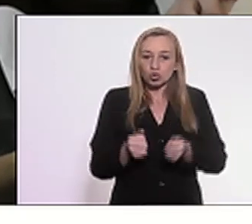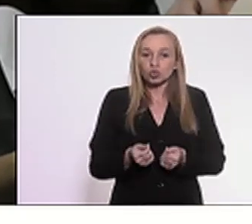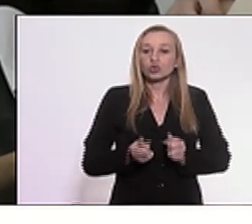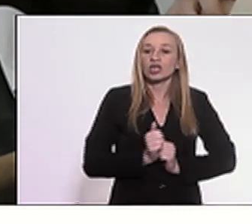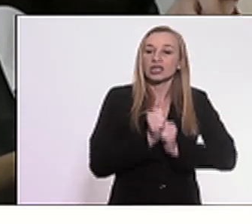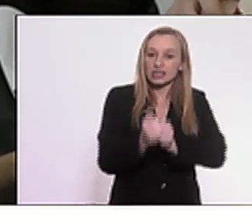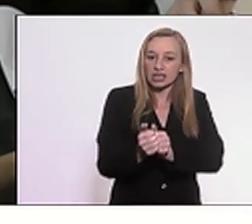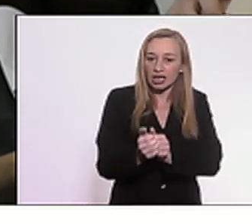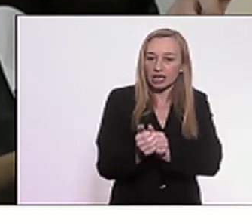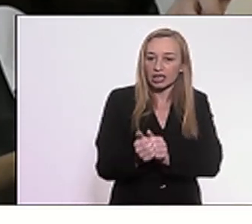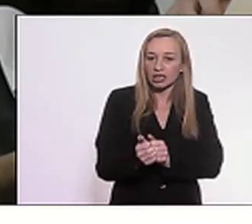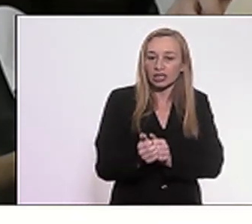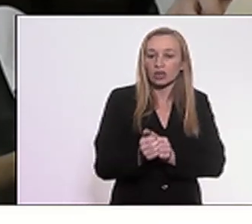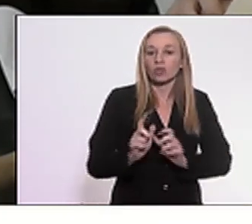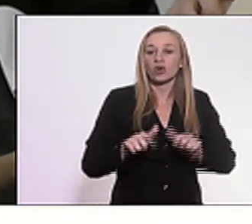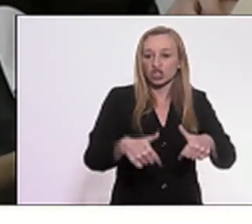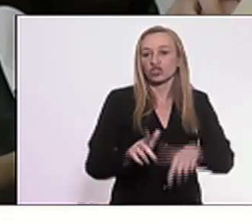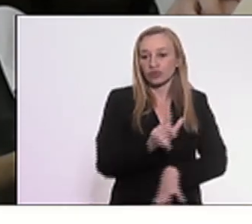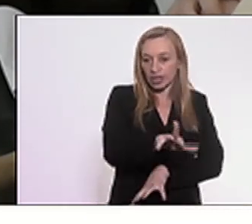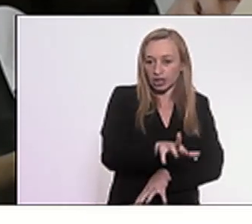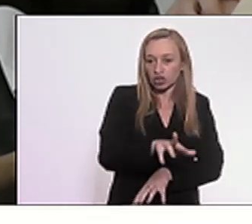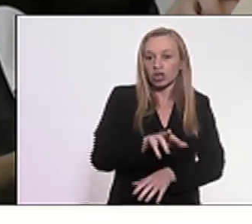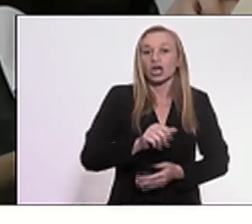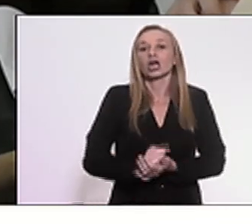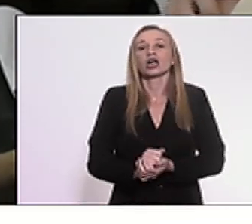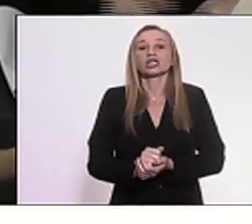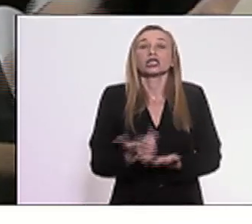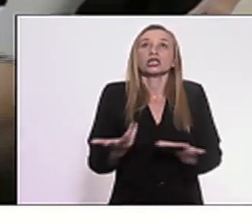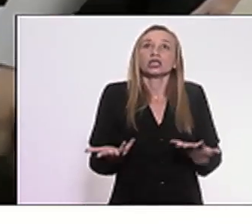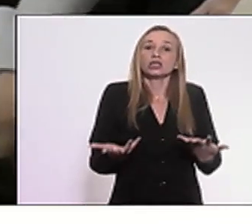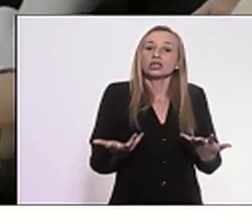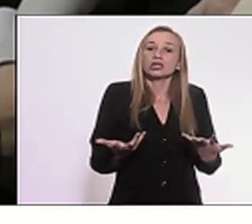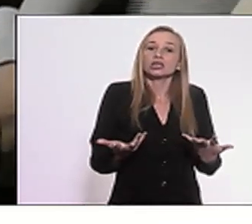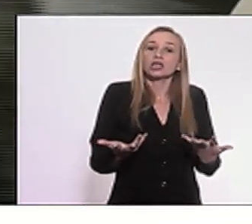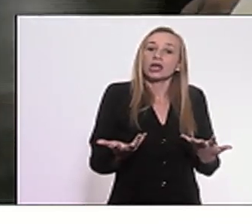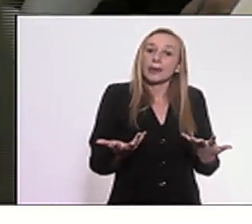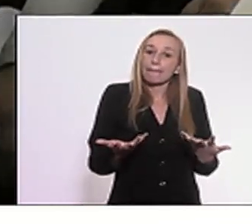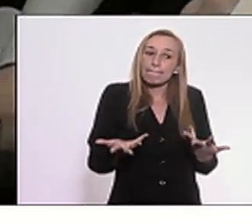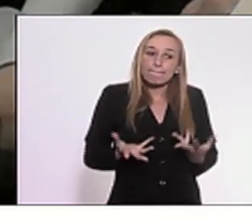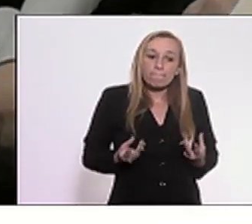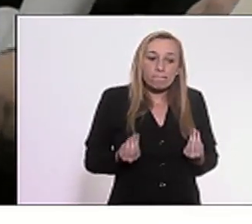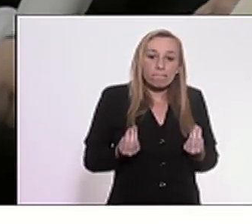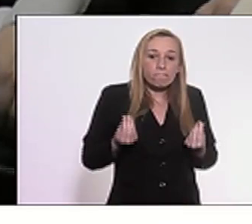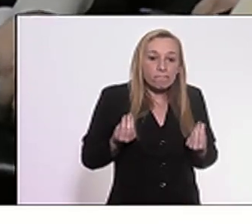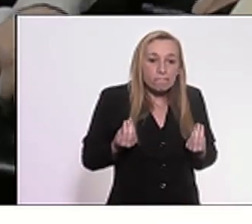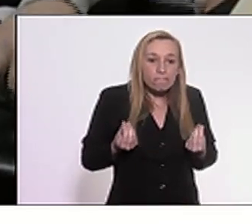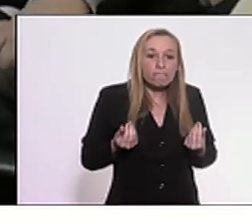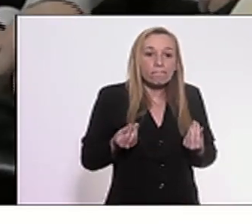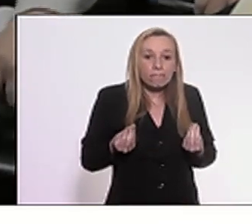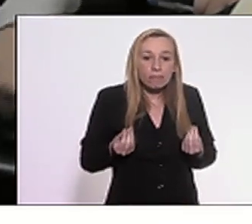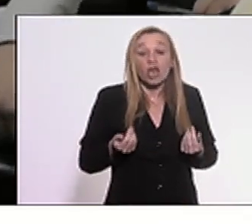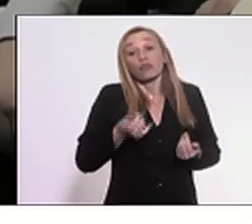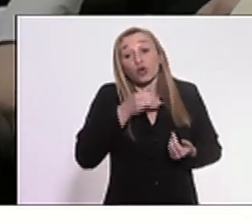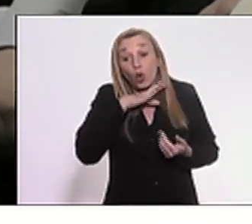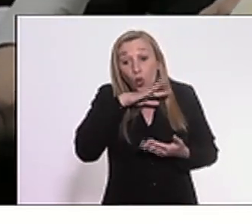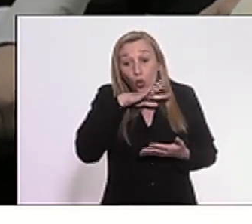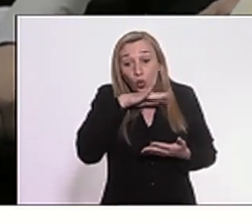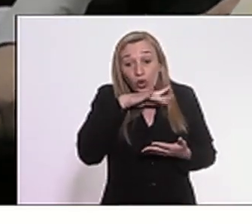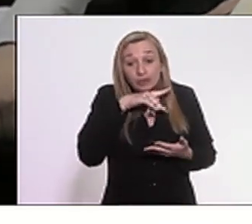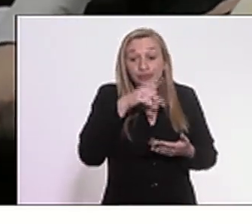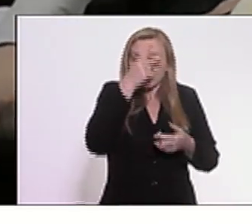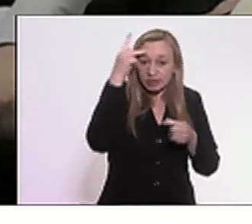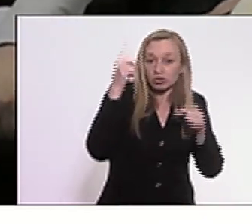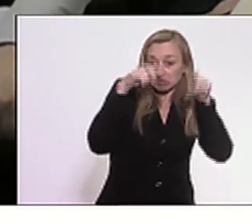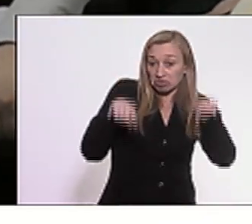um rito diferente. E isso gera uma situação bem ruim para o servidor, porque a gente